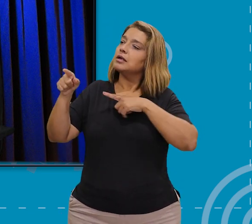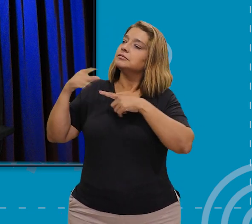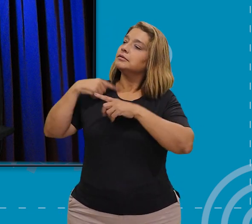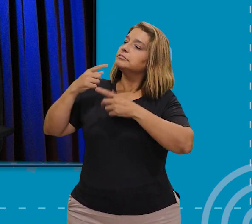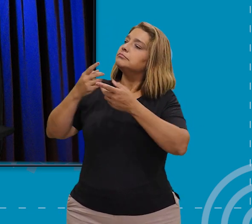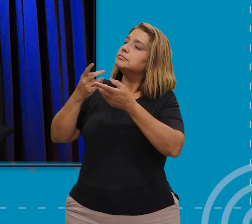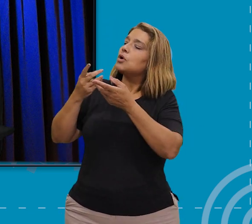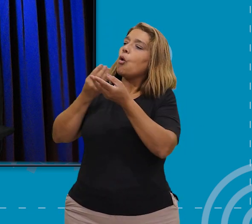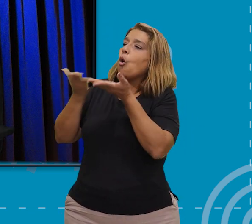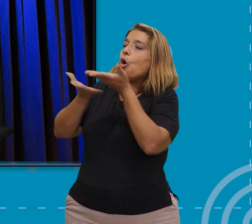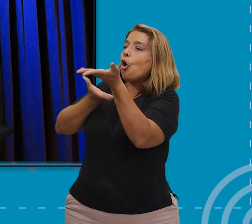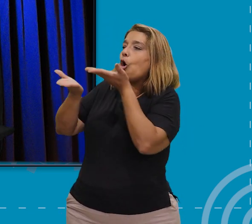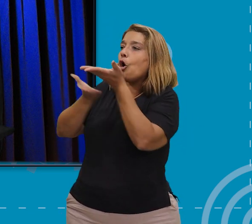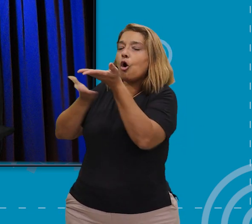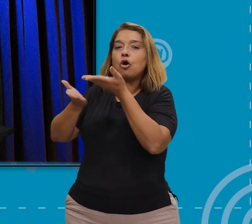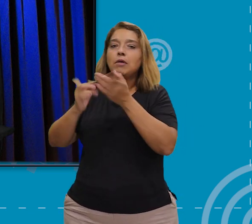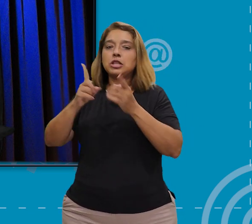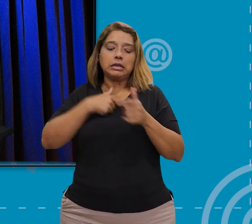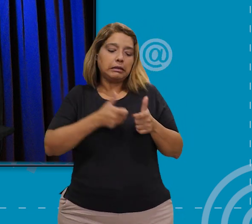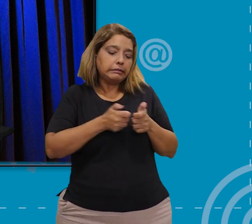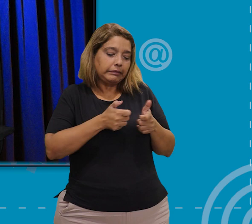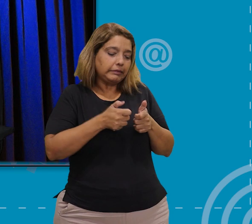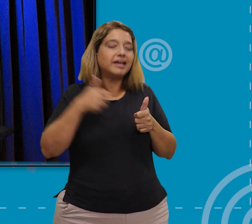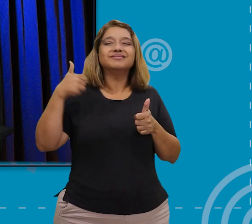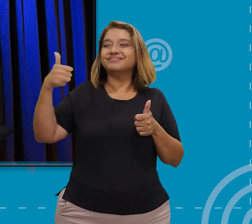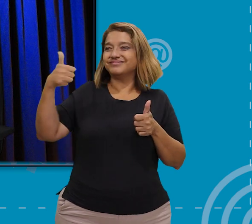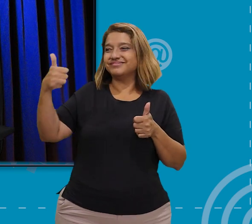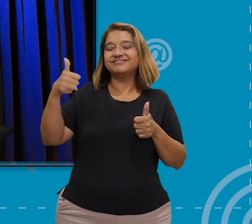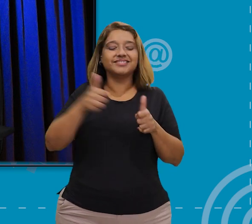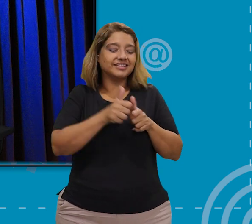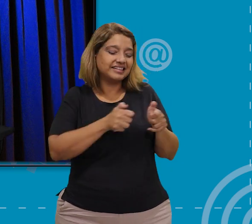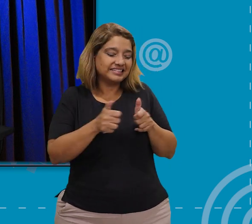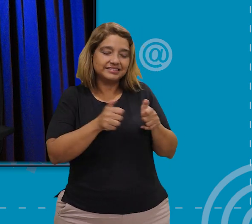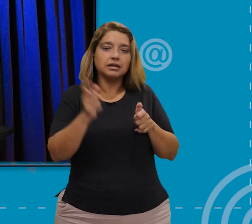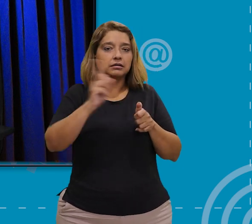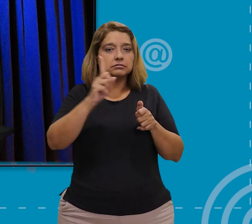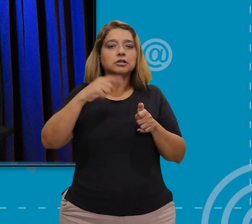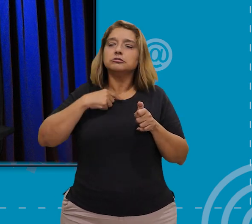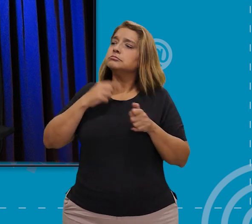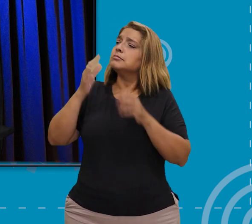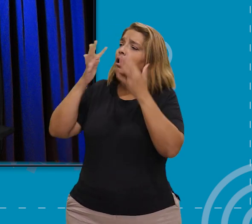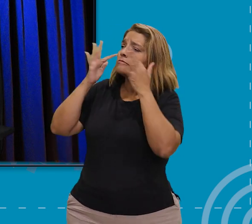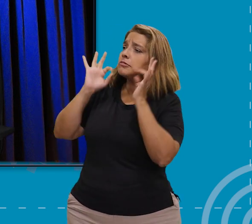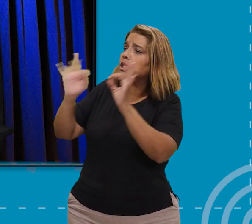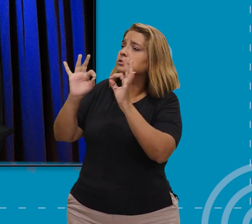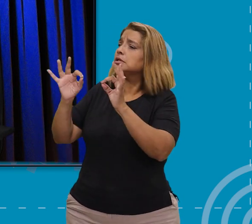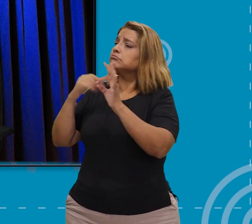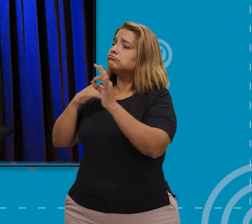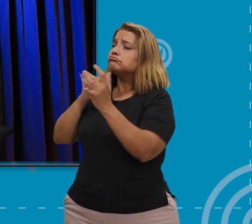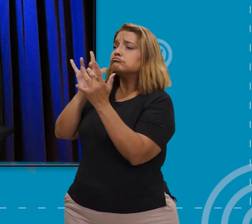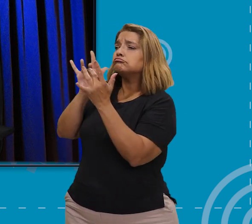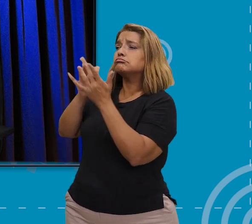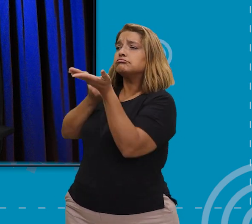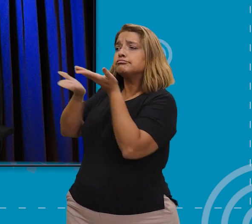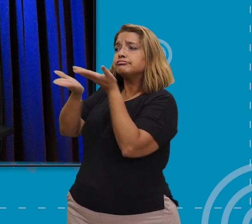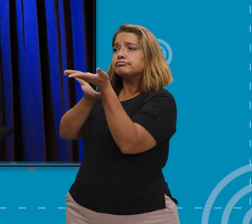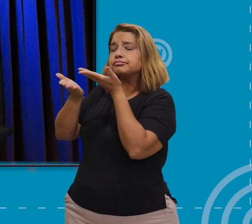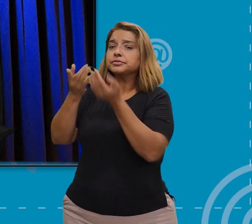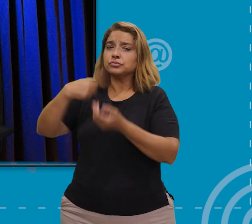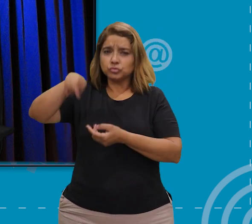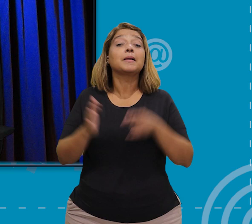mexendo no celular. Sei. É a escuta mesmo, que eu estou ali conectada. Será que a gente tem feito